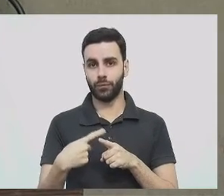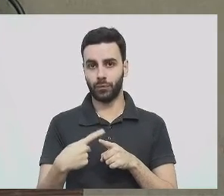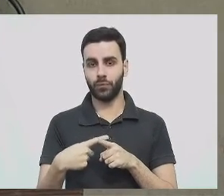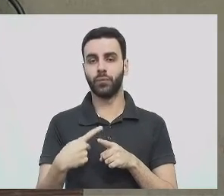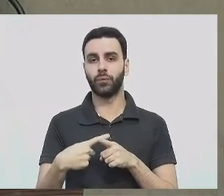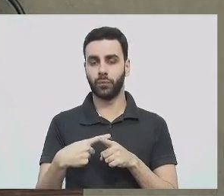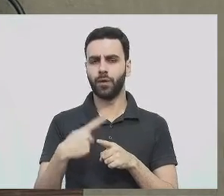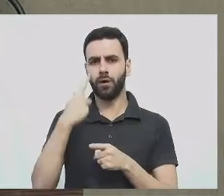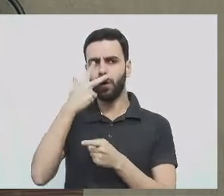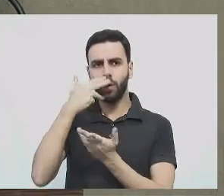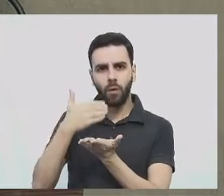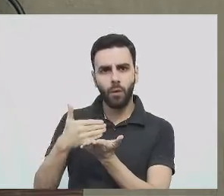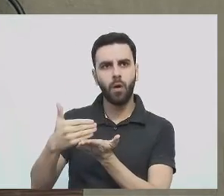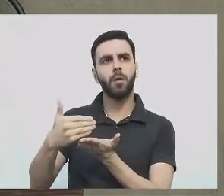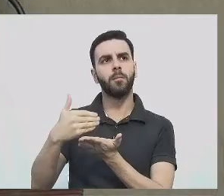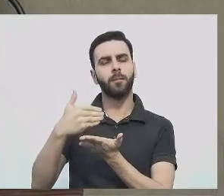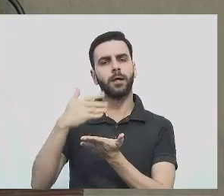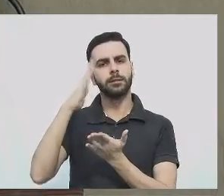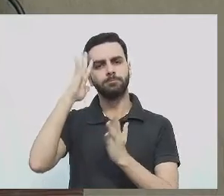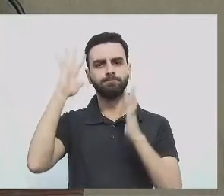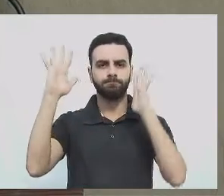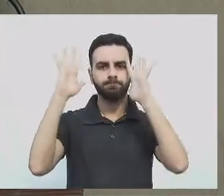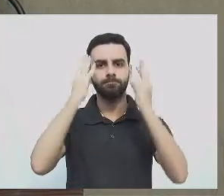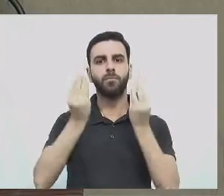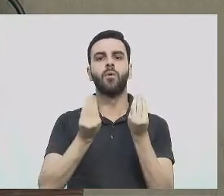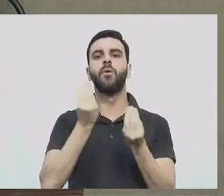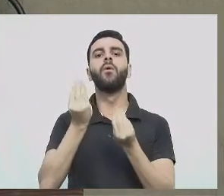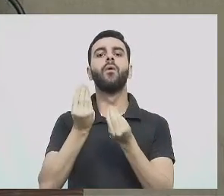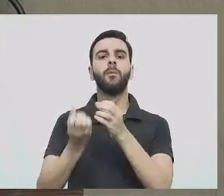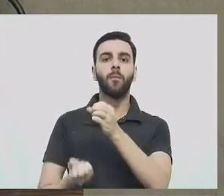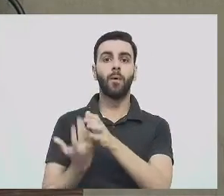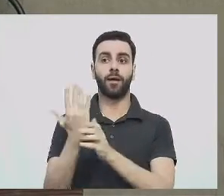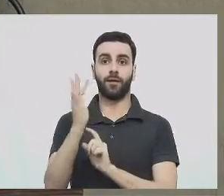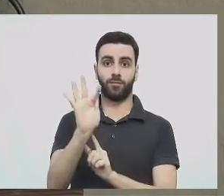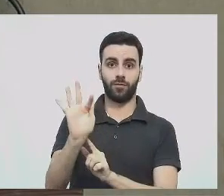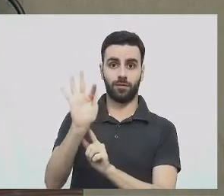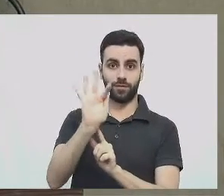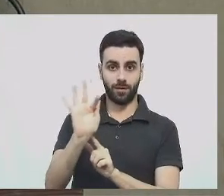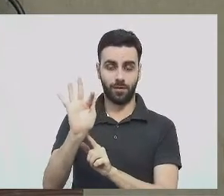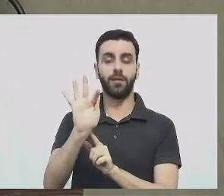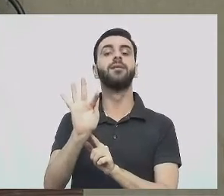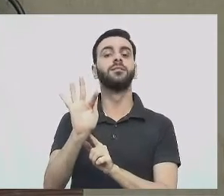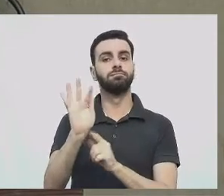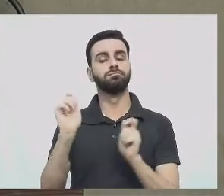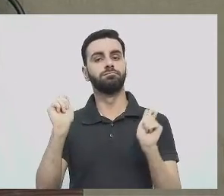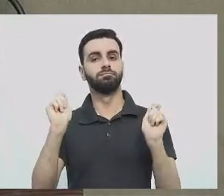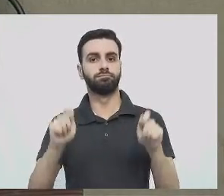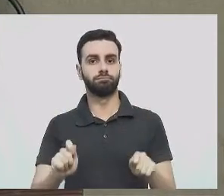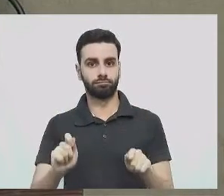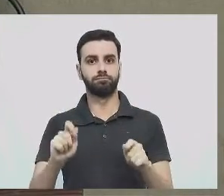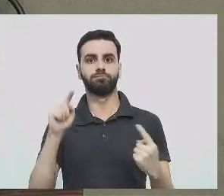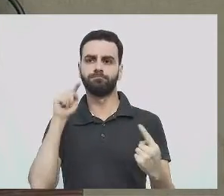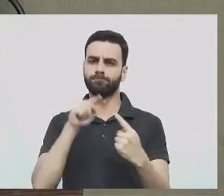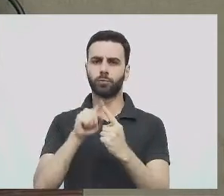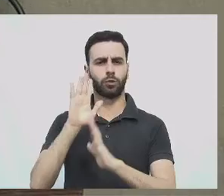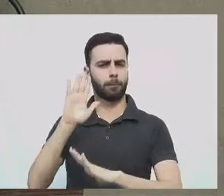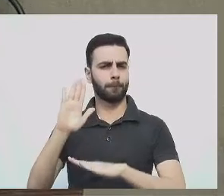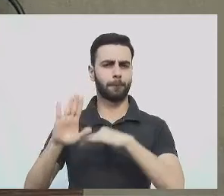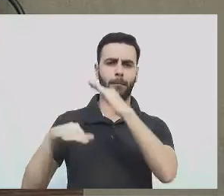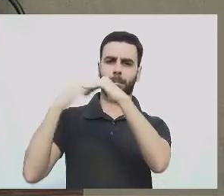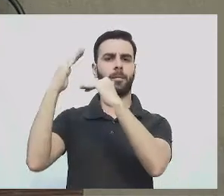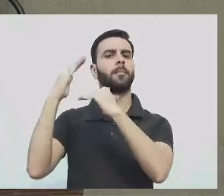que nós começamos a pensar na criação de uma instituição que fosse criada para ter sucesso.